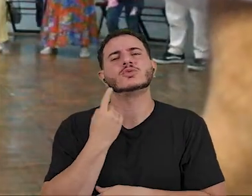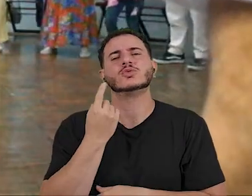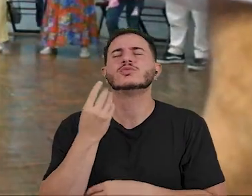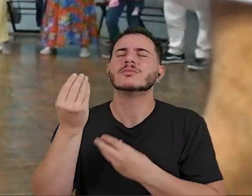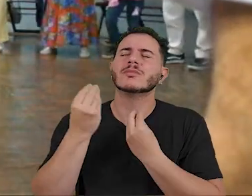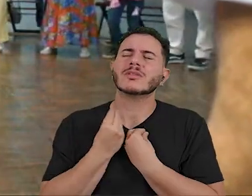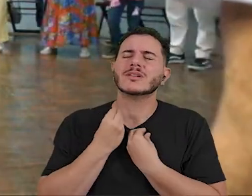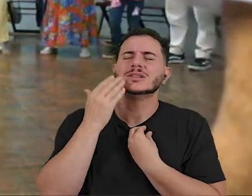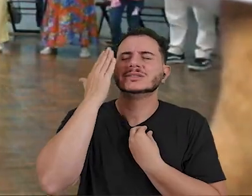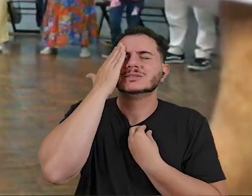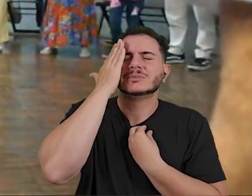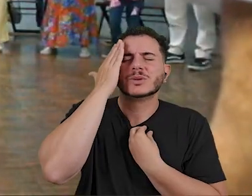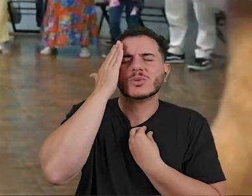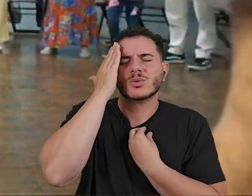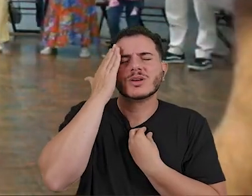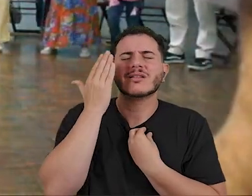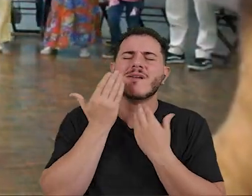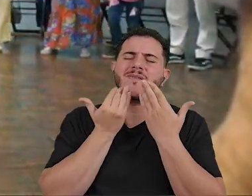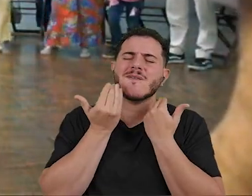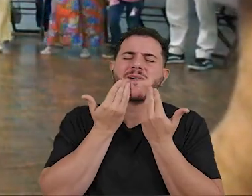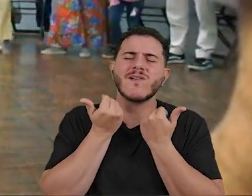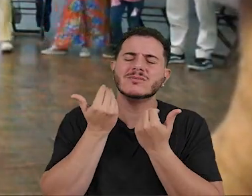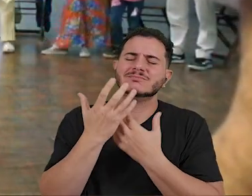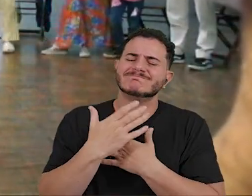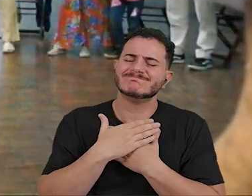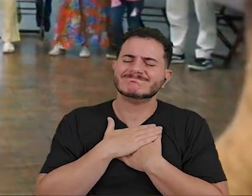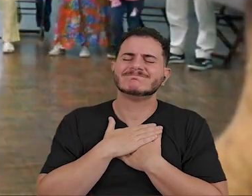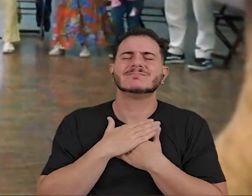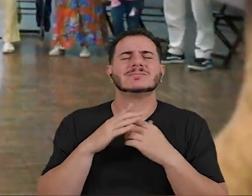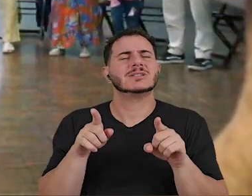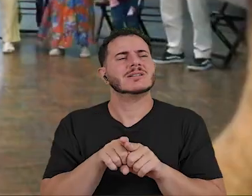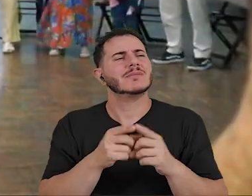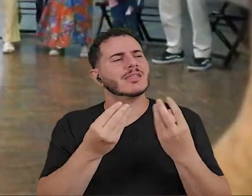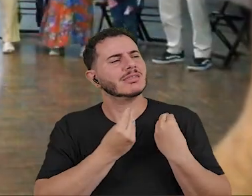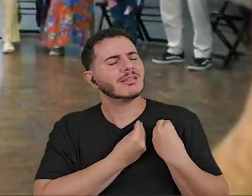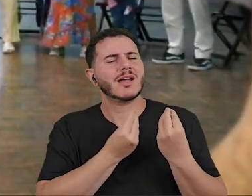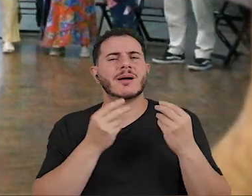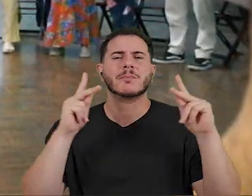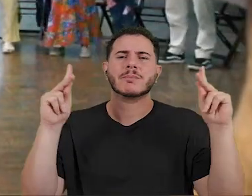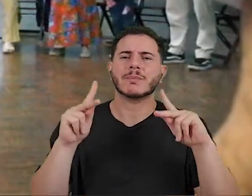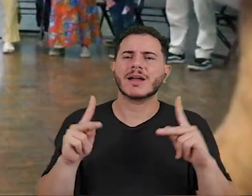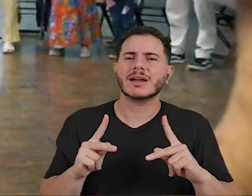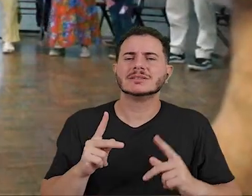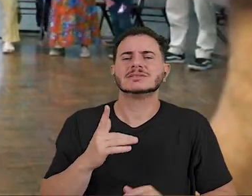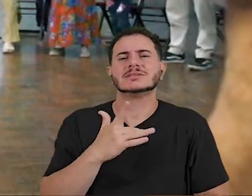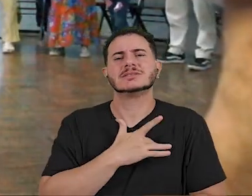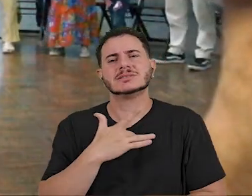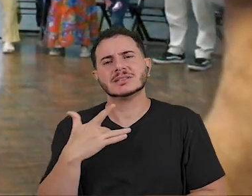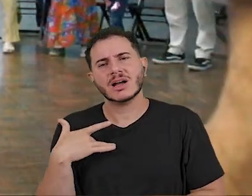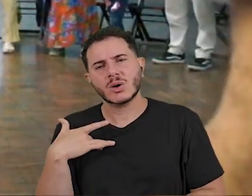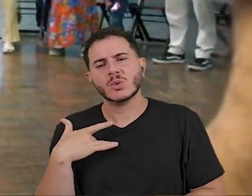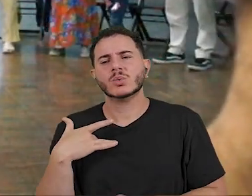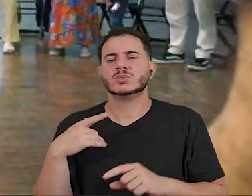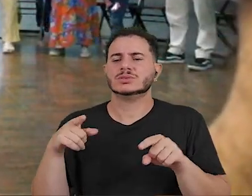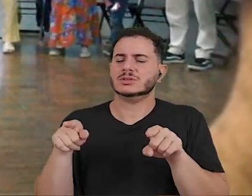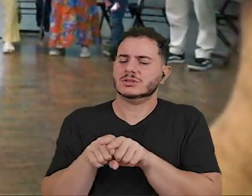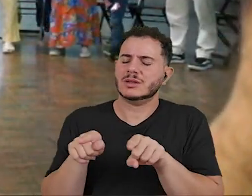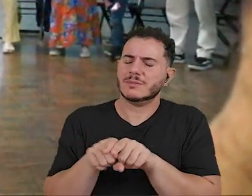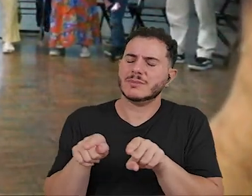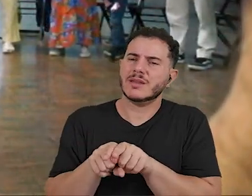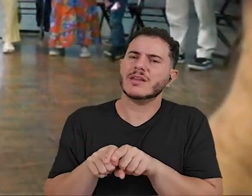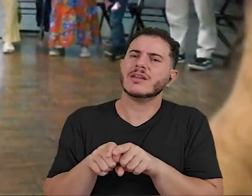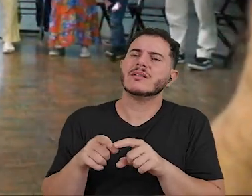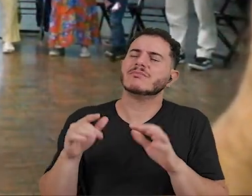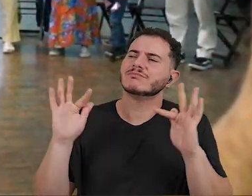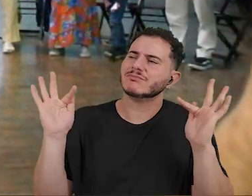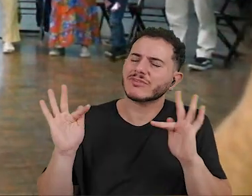muita paz, saúde, felicidade. Gente, e quando nós regressamos para o nosso